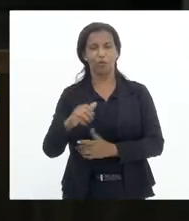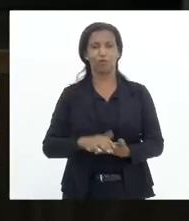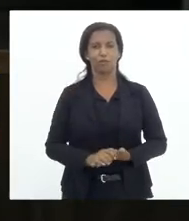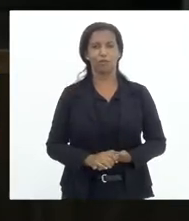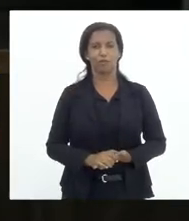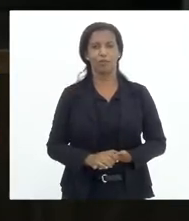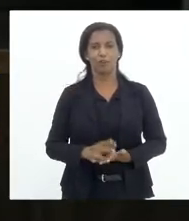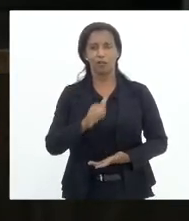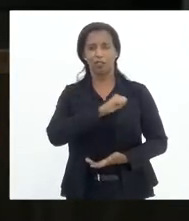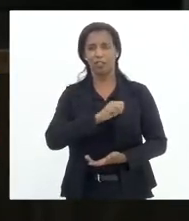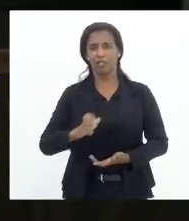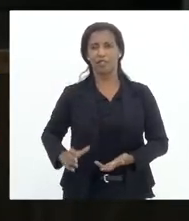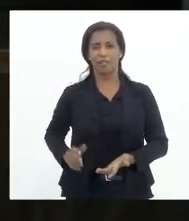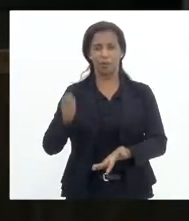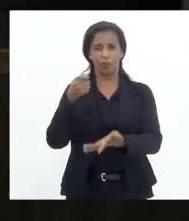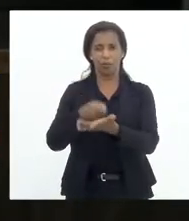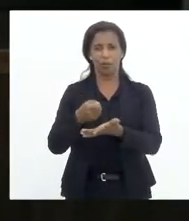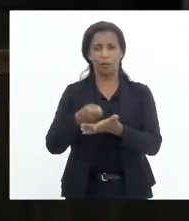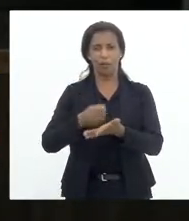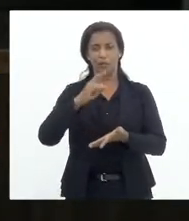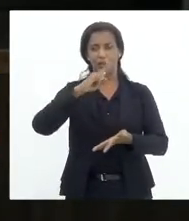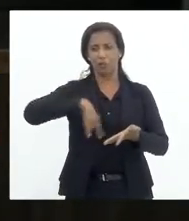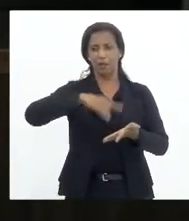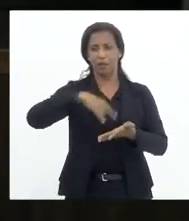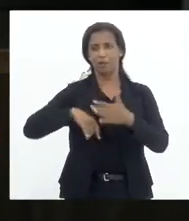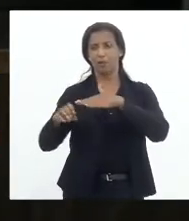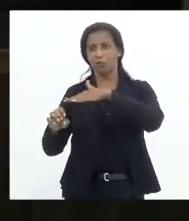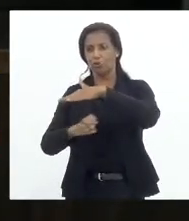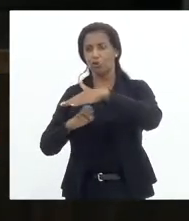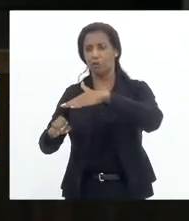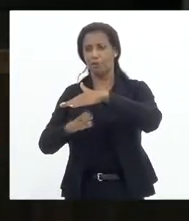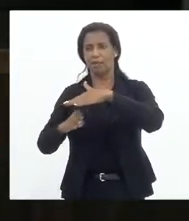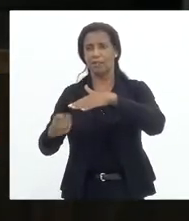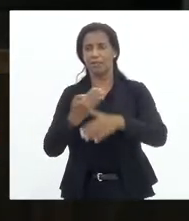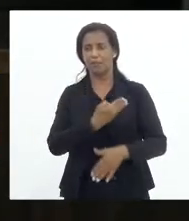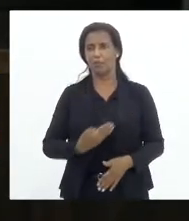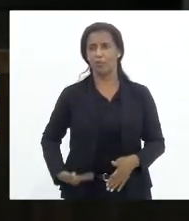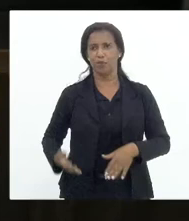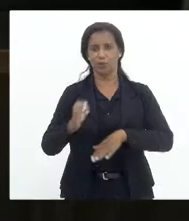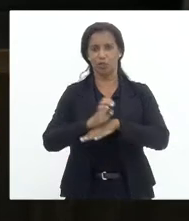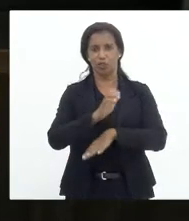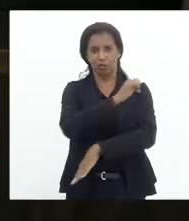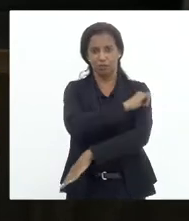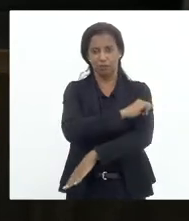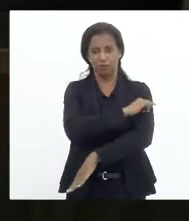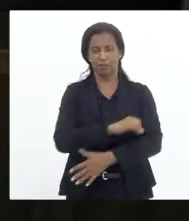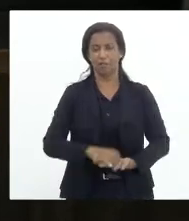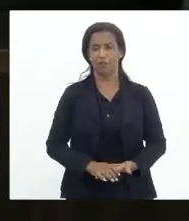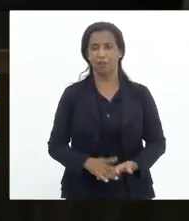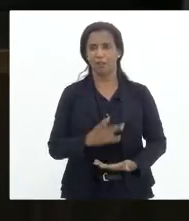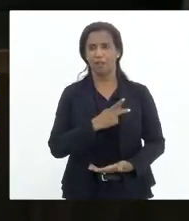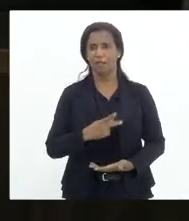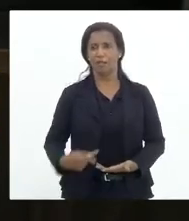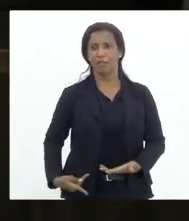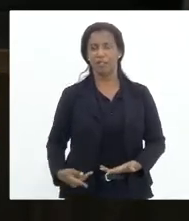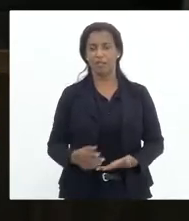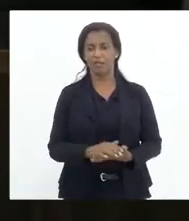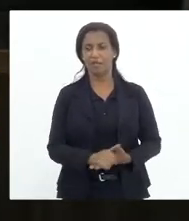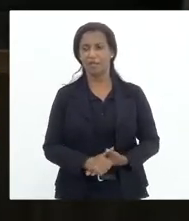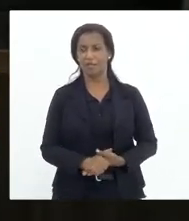que regulamenta a cobrança de faturas realizadas pelas concessionárias de serviços públicos no estado do Rio de Janeiro presidência